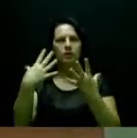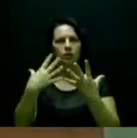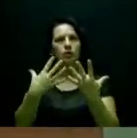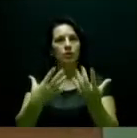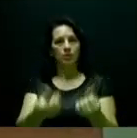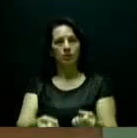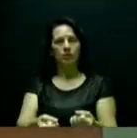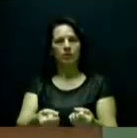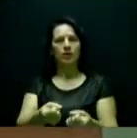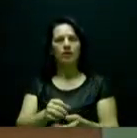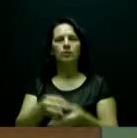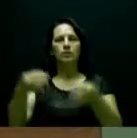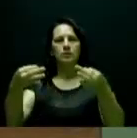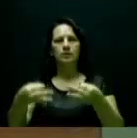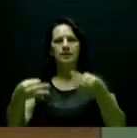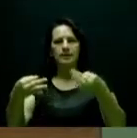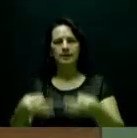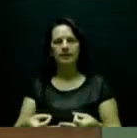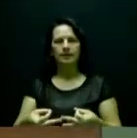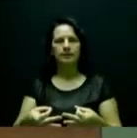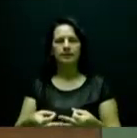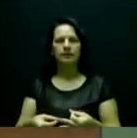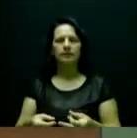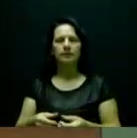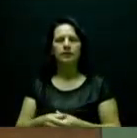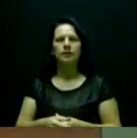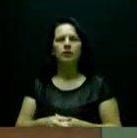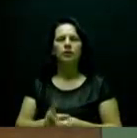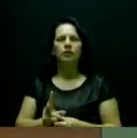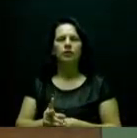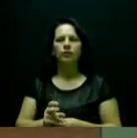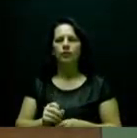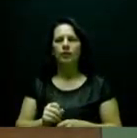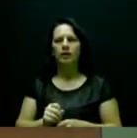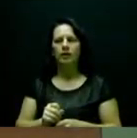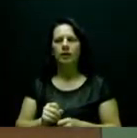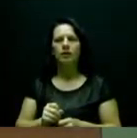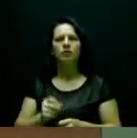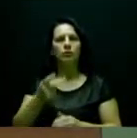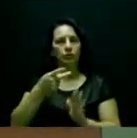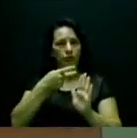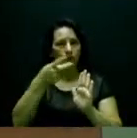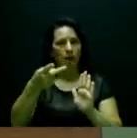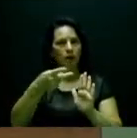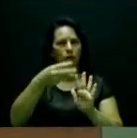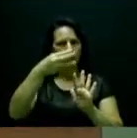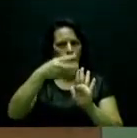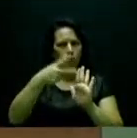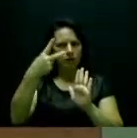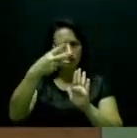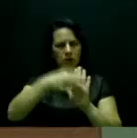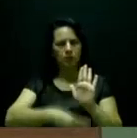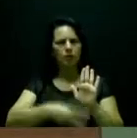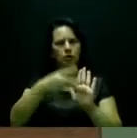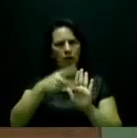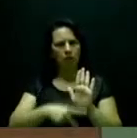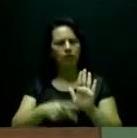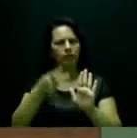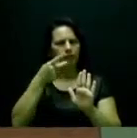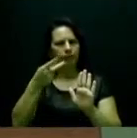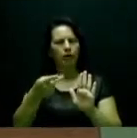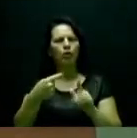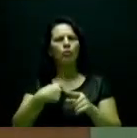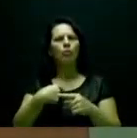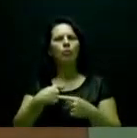aprovado e com certeza também estarei manifestando nos 3 e vou reiterar minha fala que eu